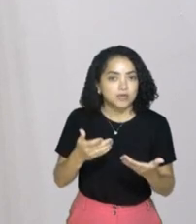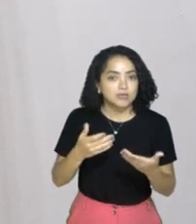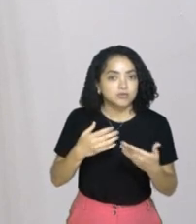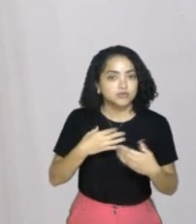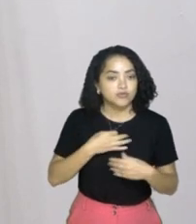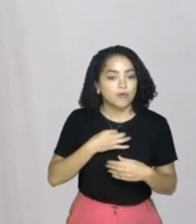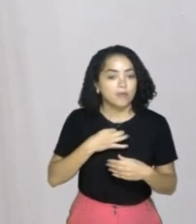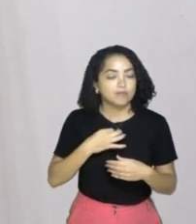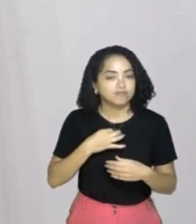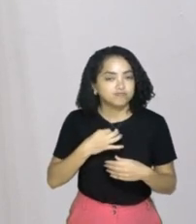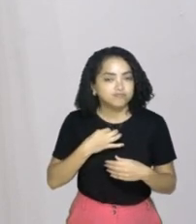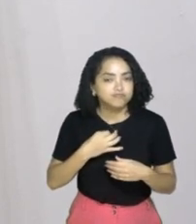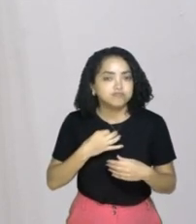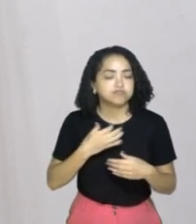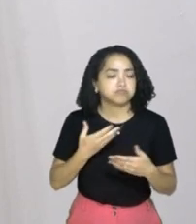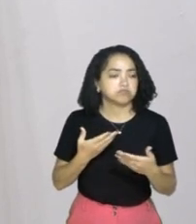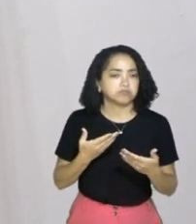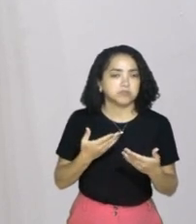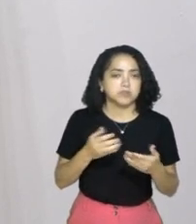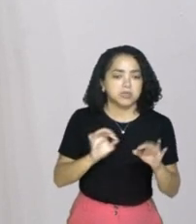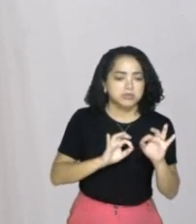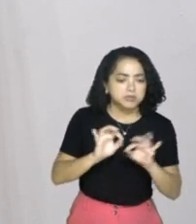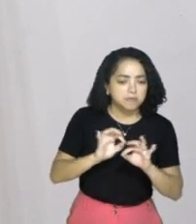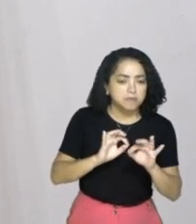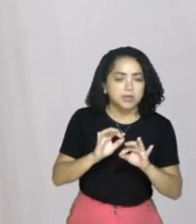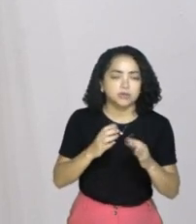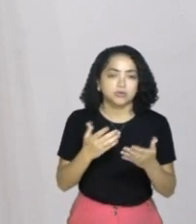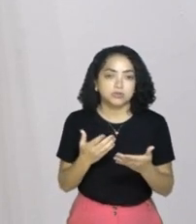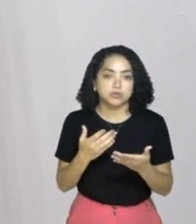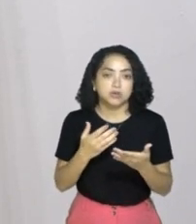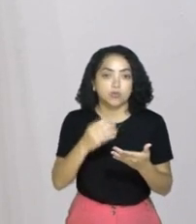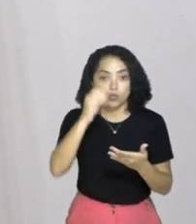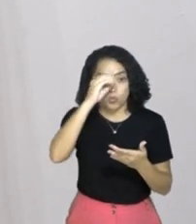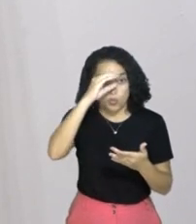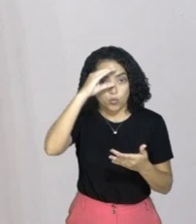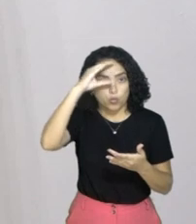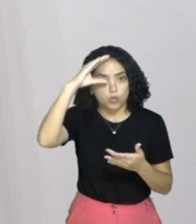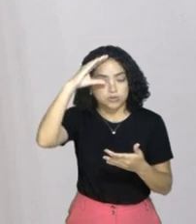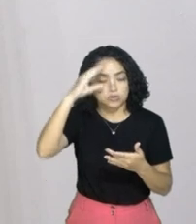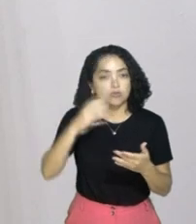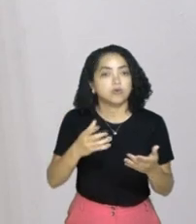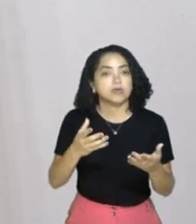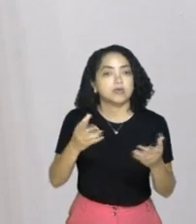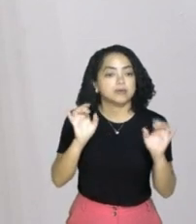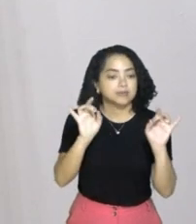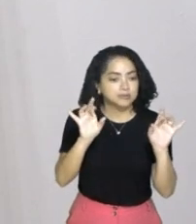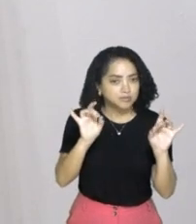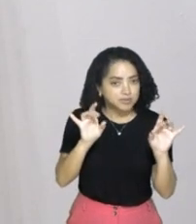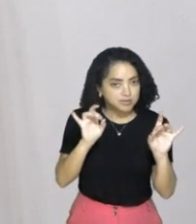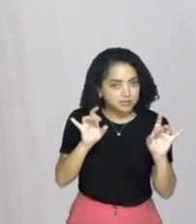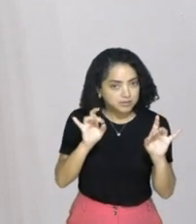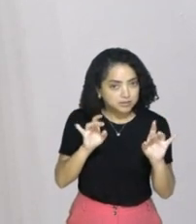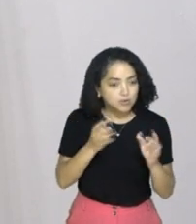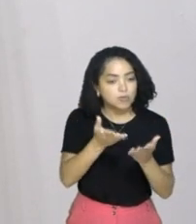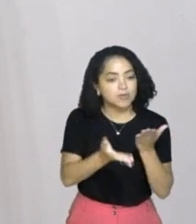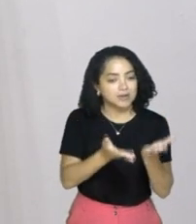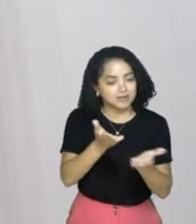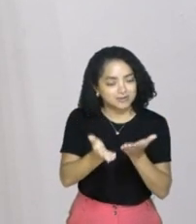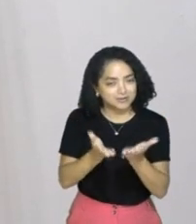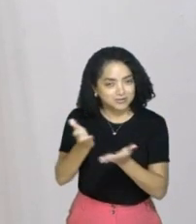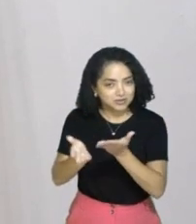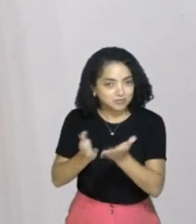sem Patrocínio algum tem buscado conhecimento e especialização para atendimento dos alunos